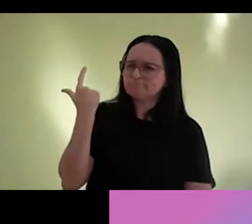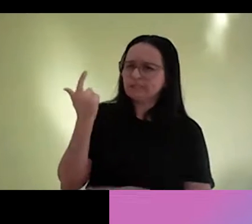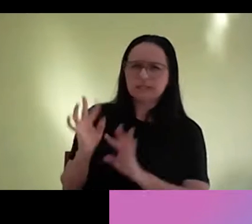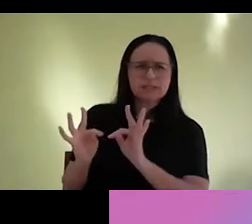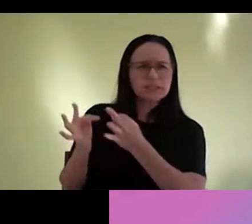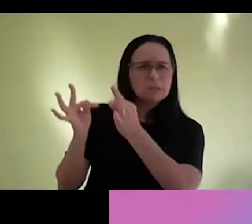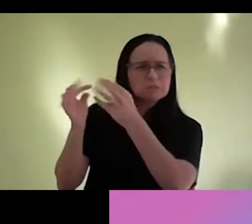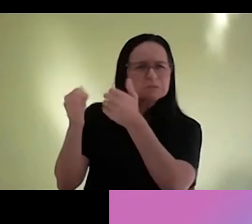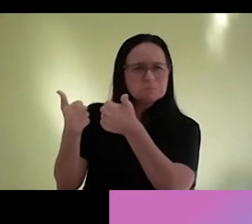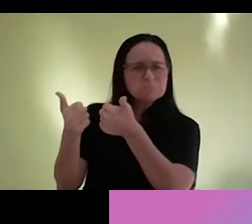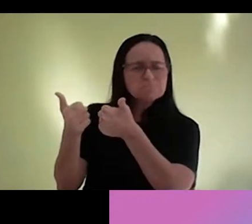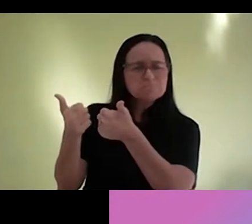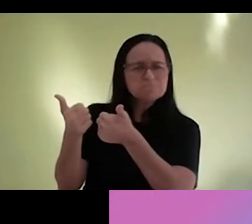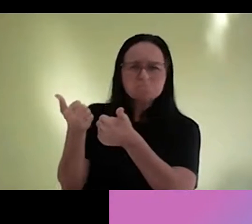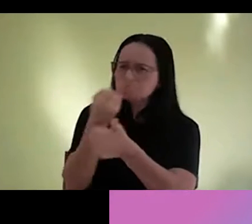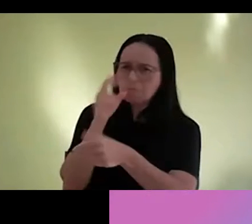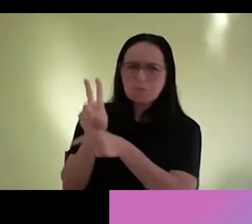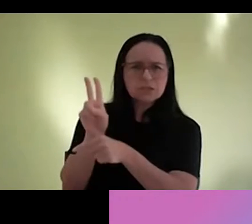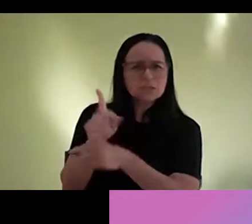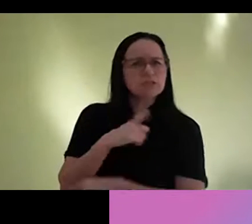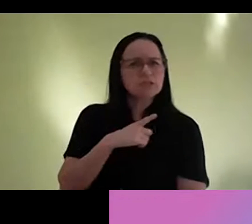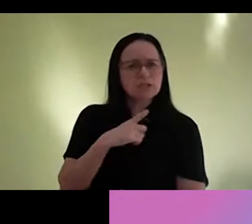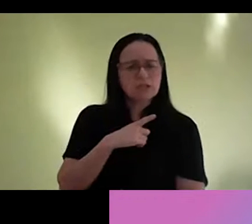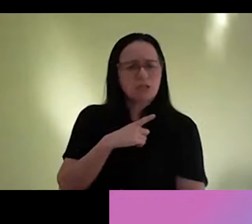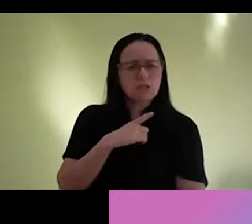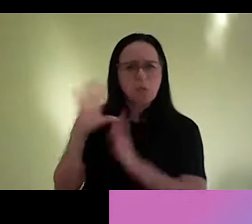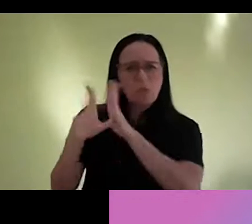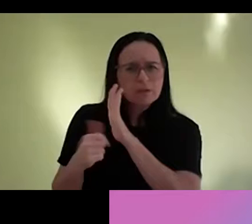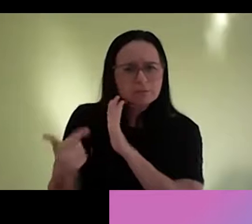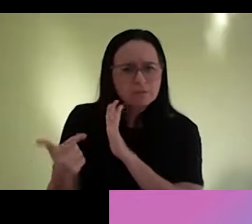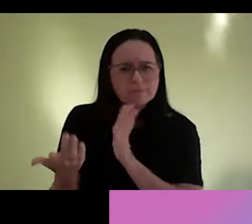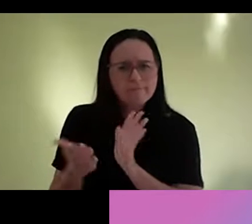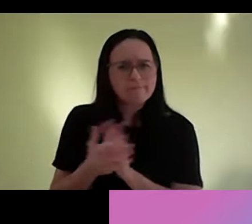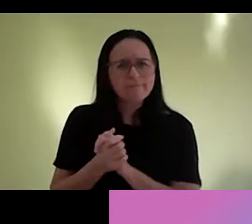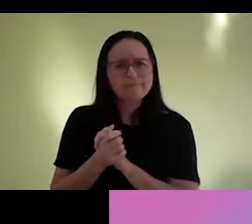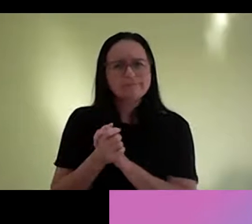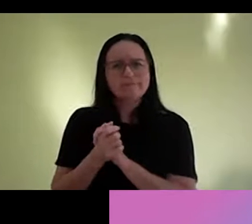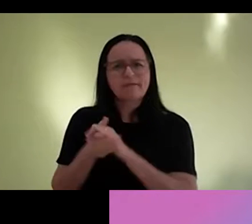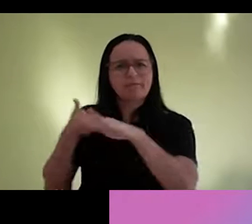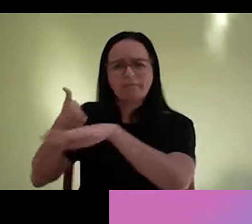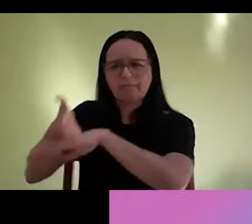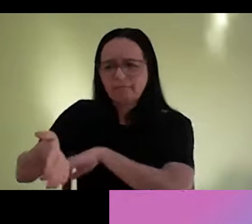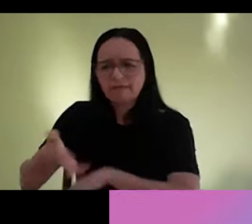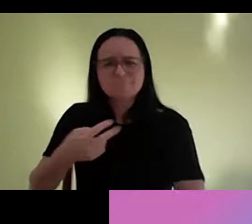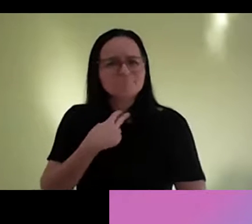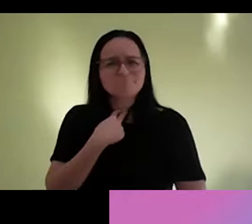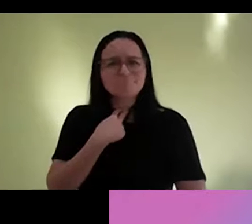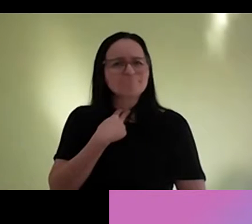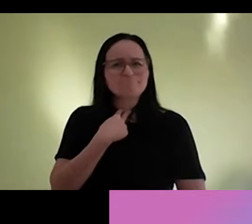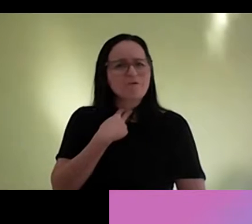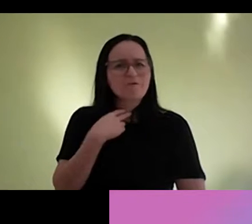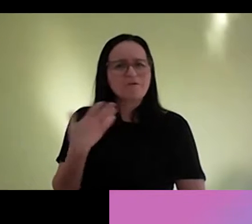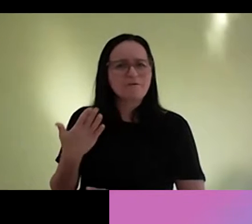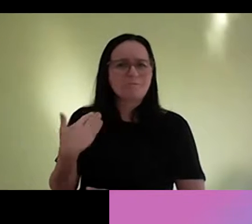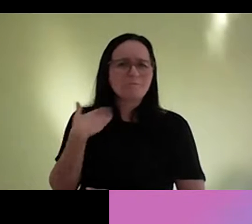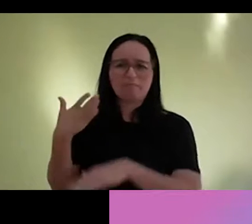protegida ela é antifraude eu não consigo invadir esse banco criptografado eu